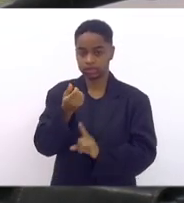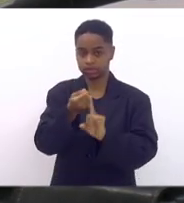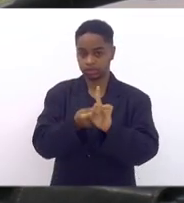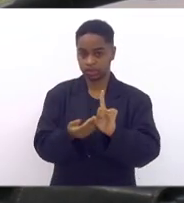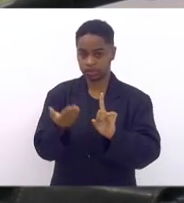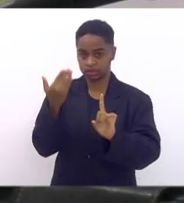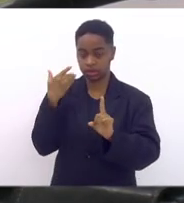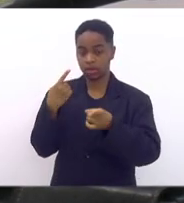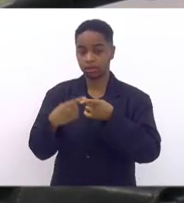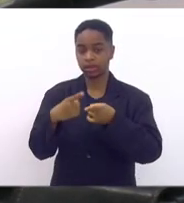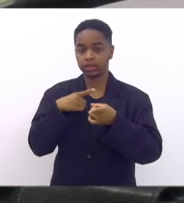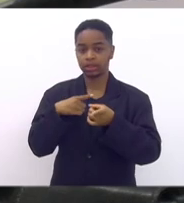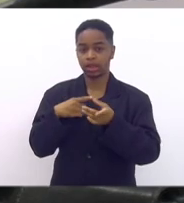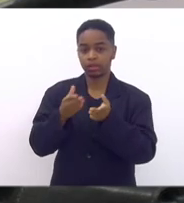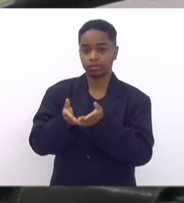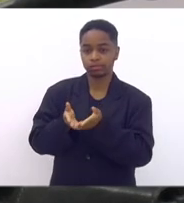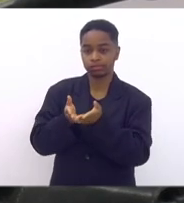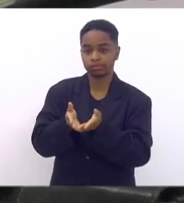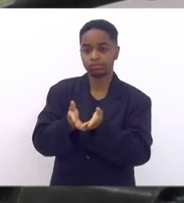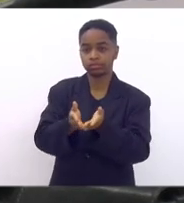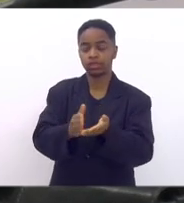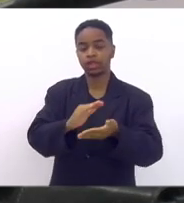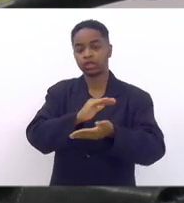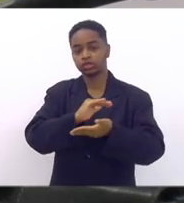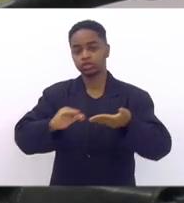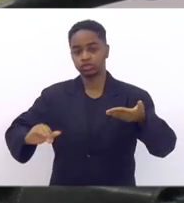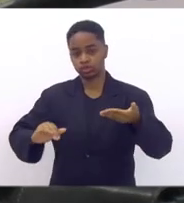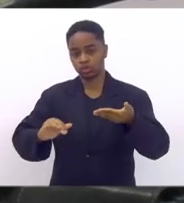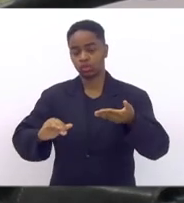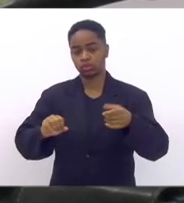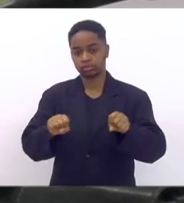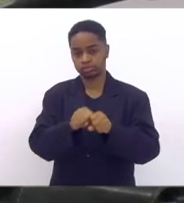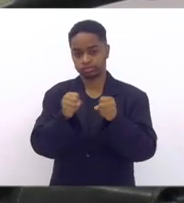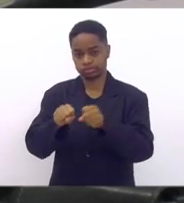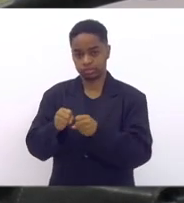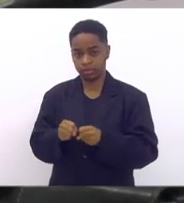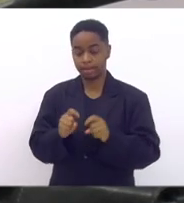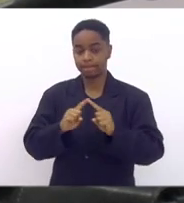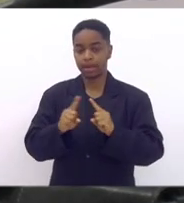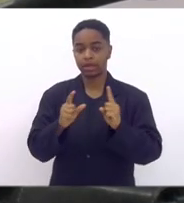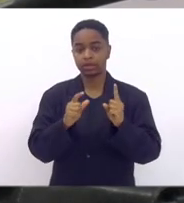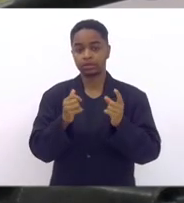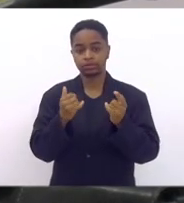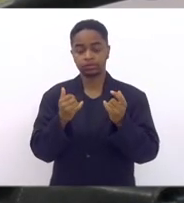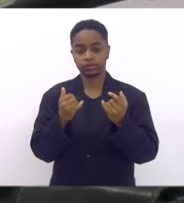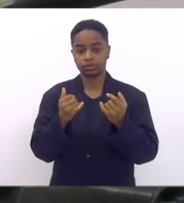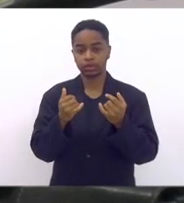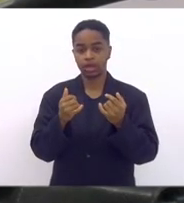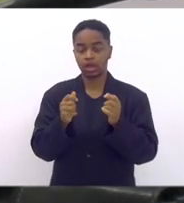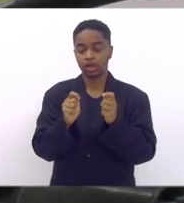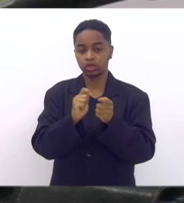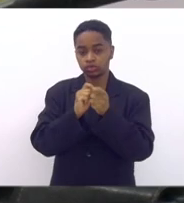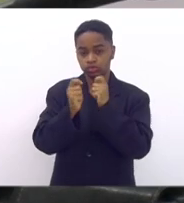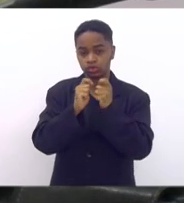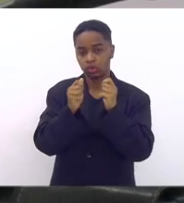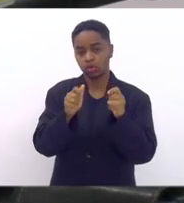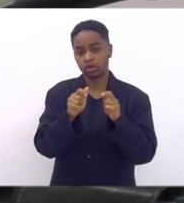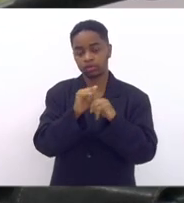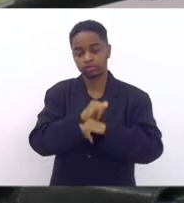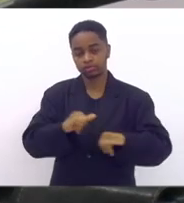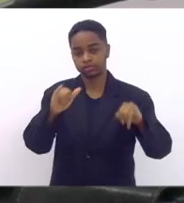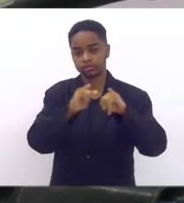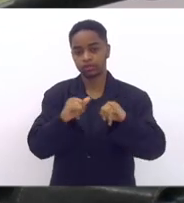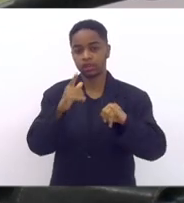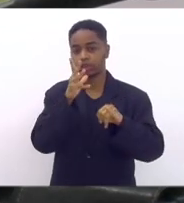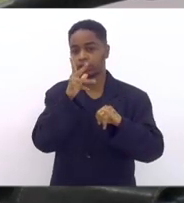abandonada H 10 anos foi retirada segundo informações da Imprensa o processo levou cerca de